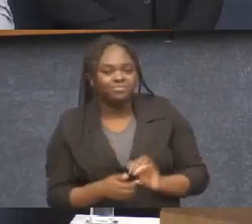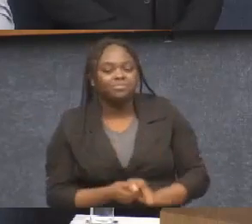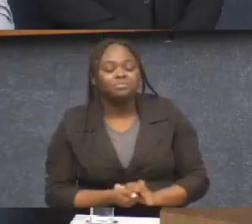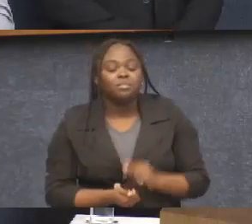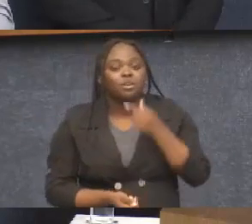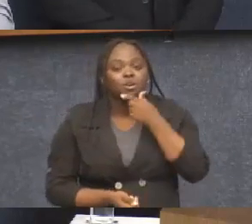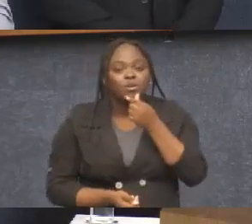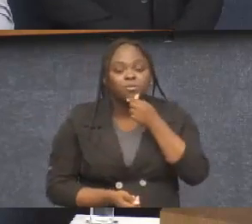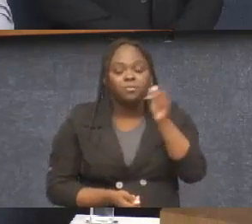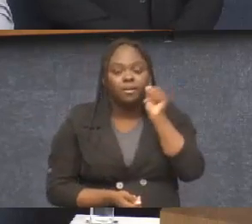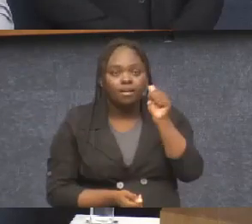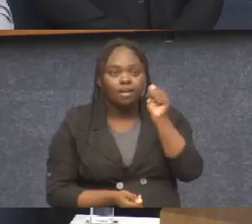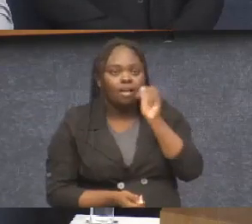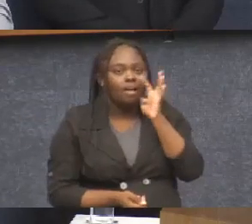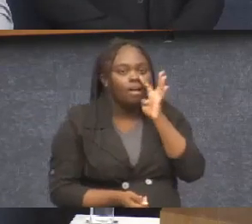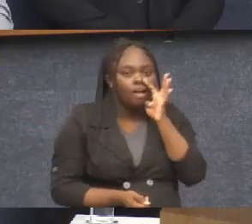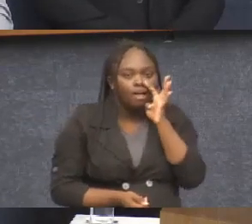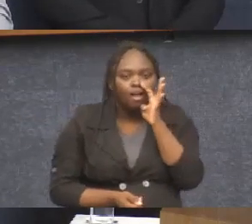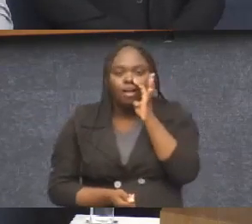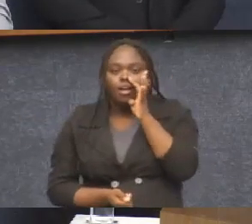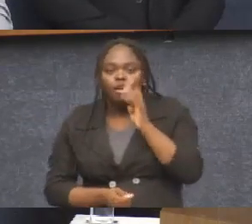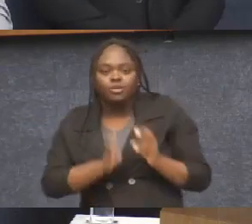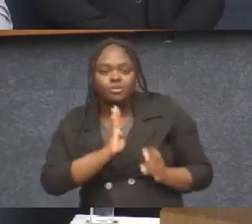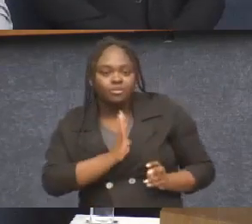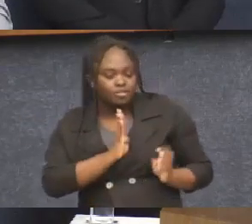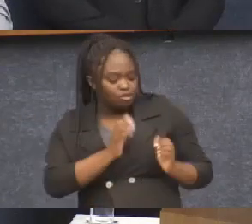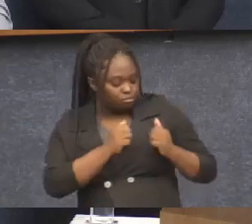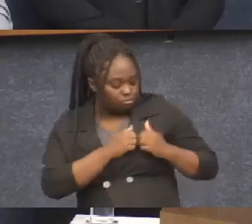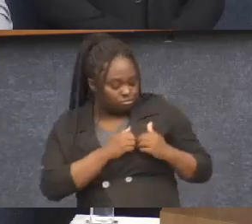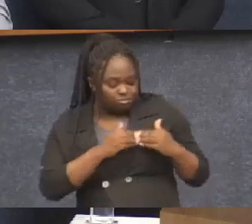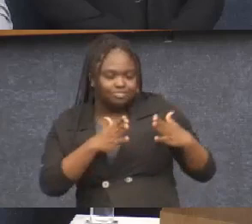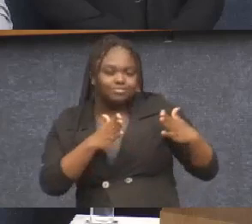Admiráveis homens e mulheres de corações escancarados,